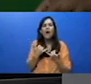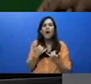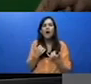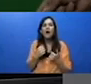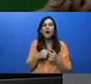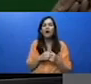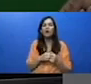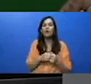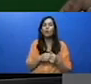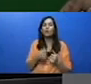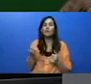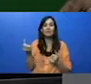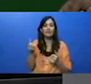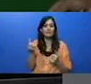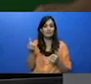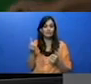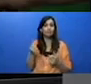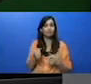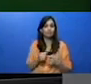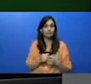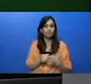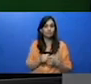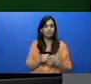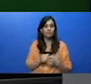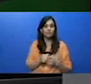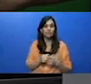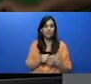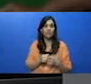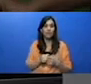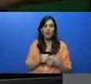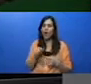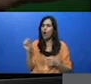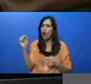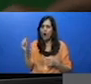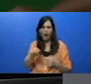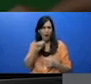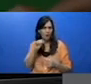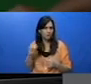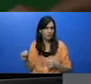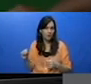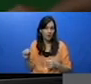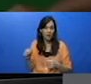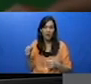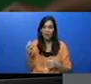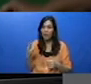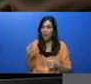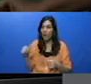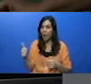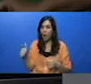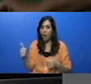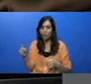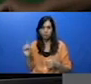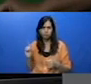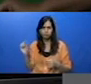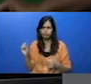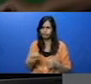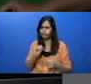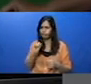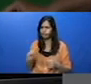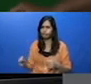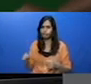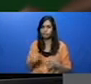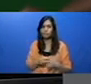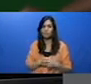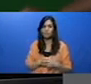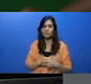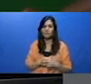na jogada de número 6. Vamos cortar, cancelando a pontuação da Maria né?